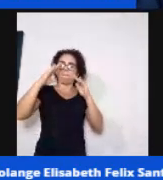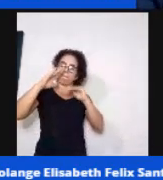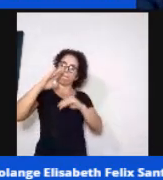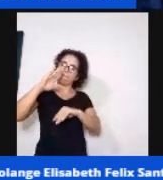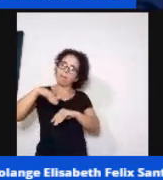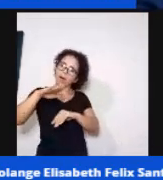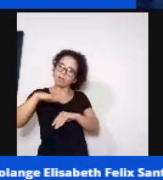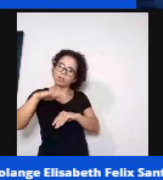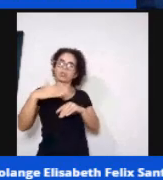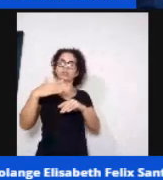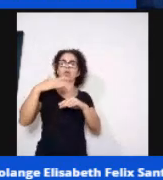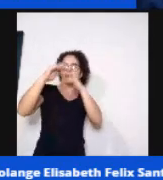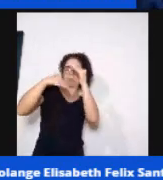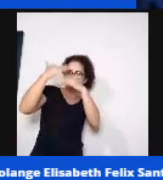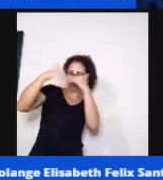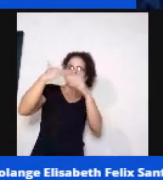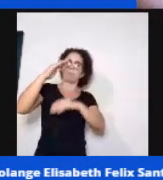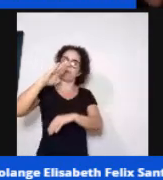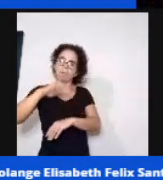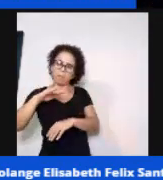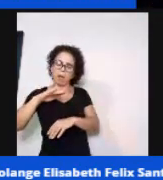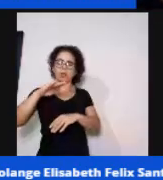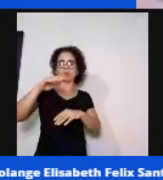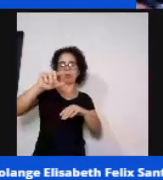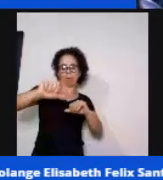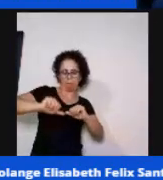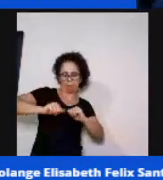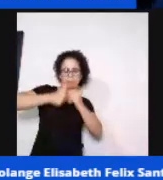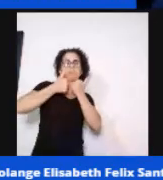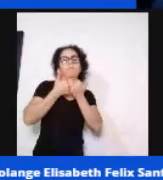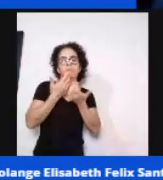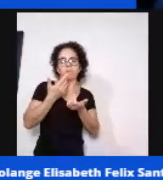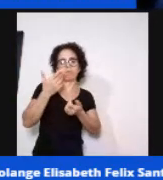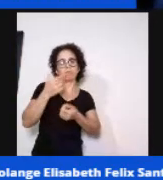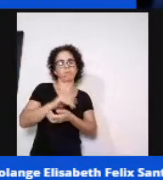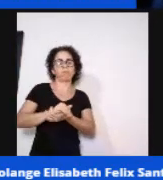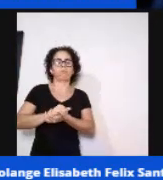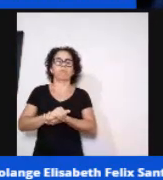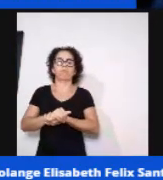engajamento, baixa motivação. Certo? Mais um.